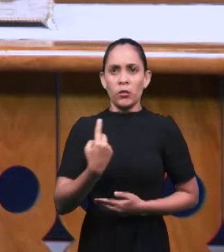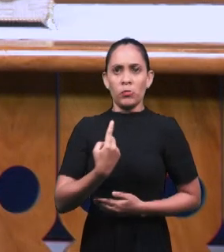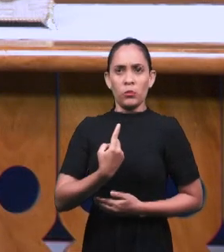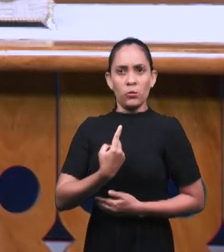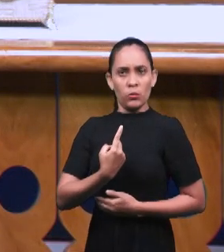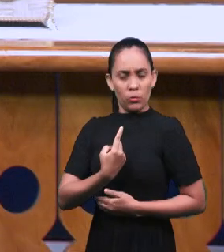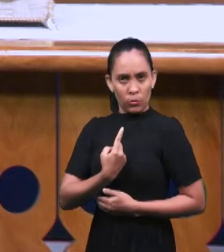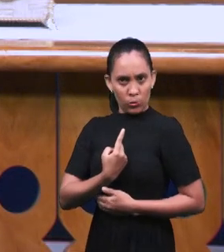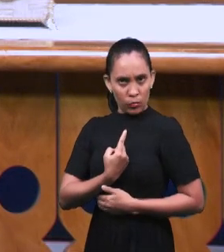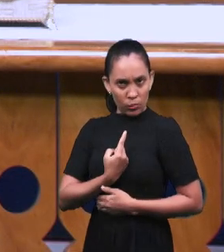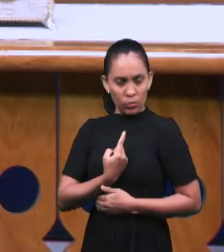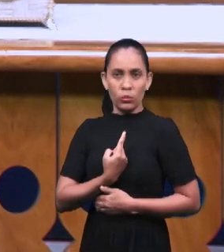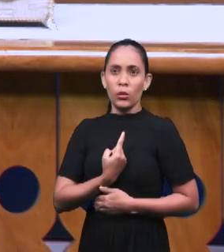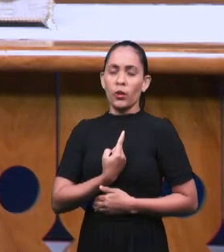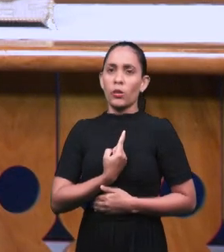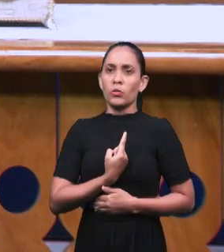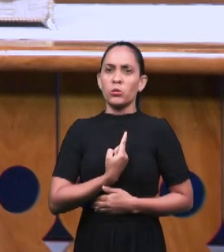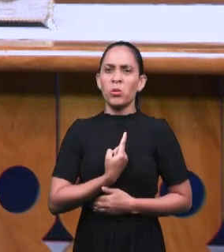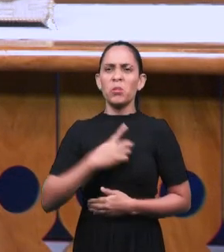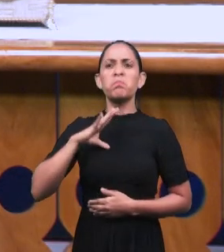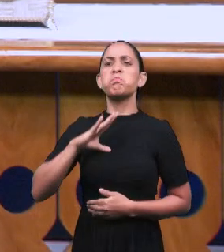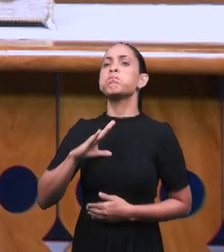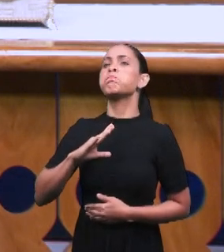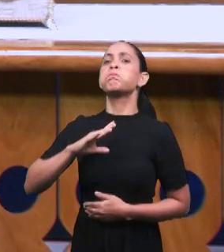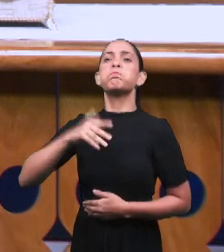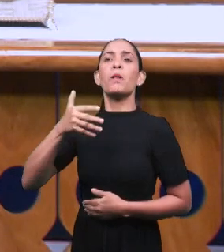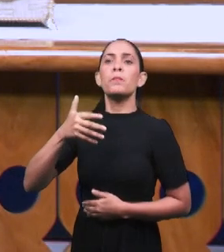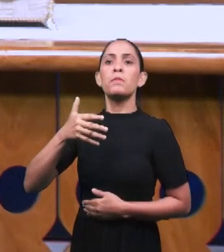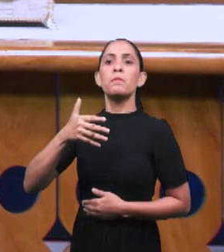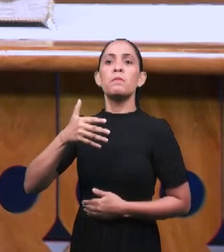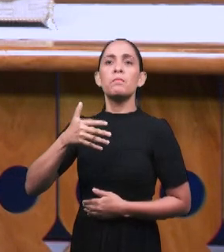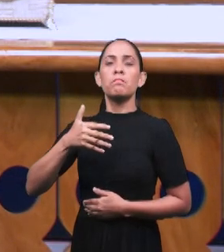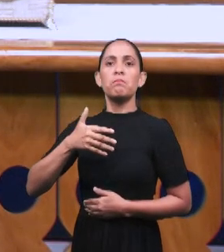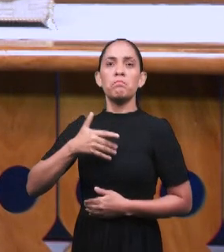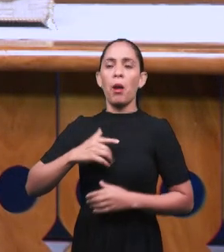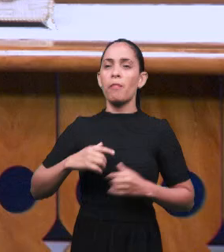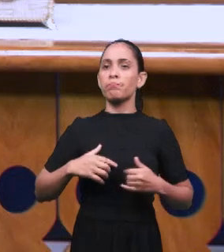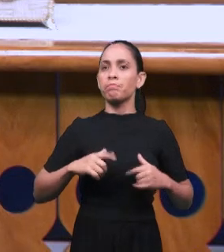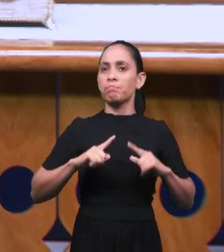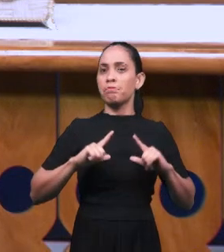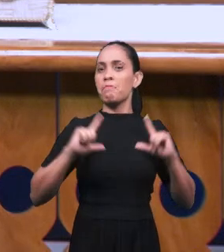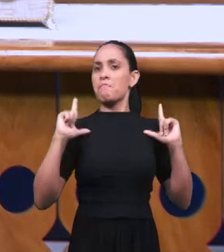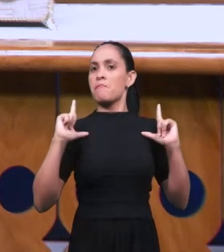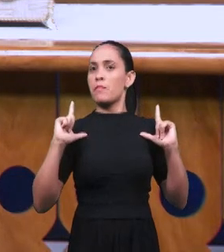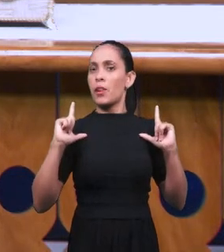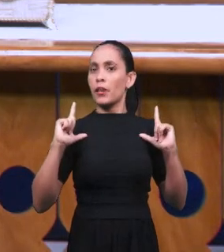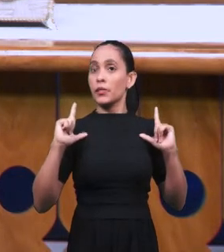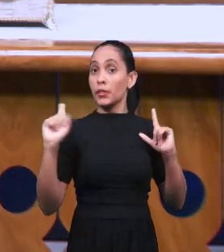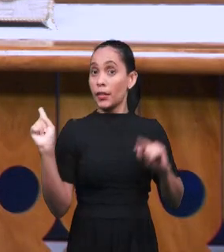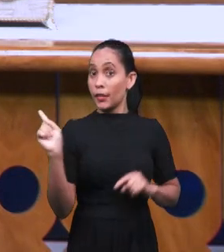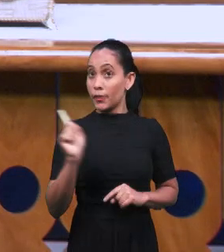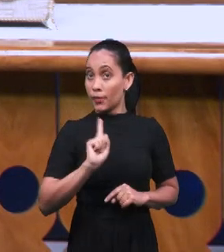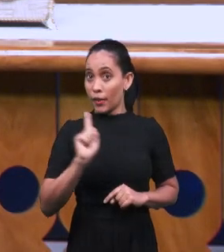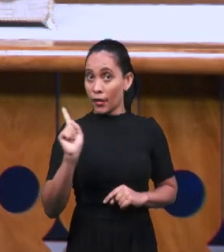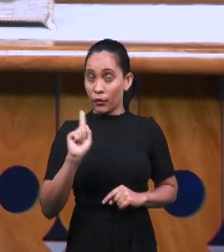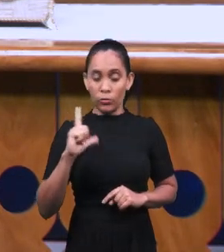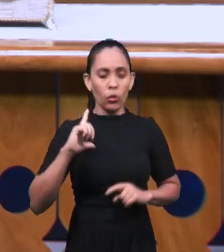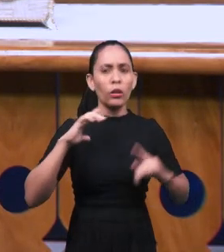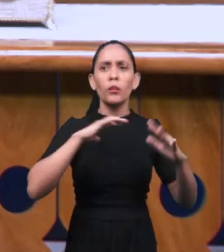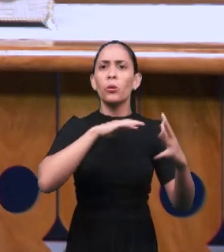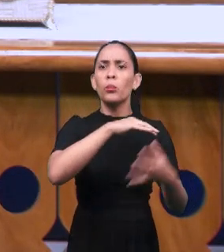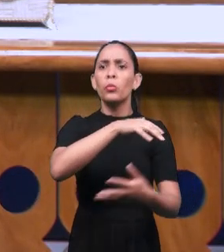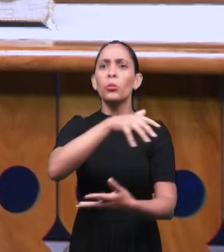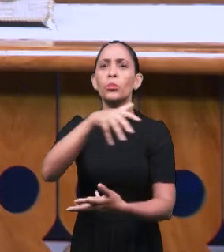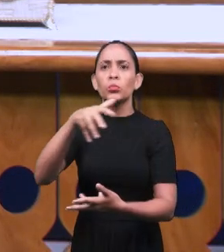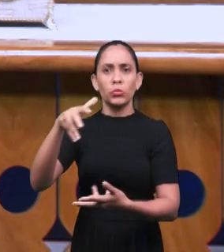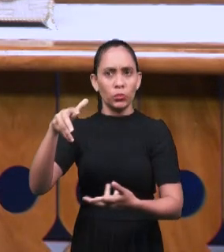nem ninguém. Quando falamos não somos, estou colocando o mundo inteiro. Não